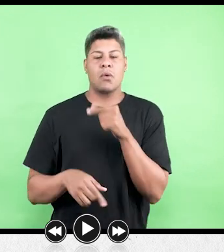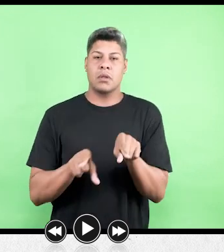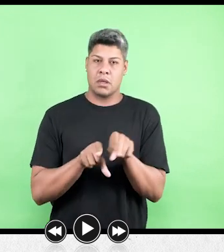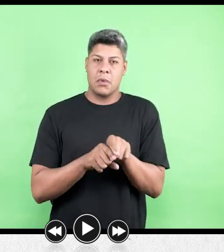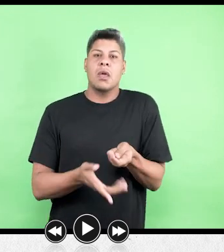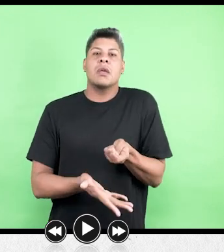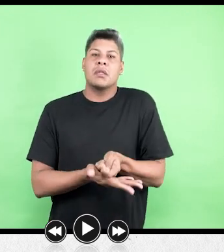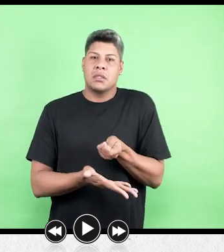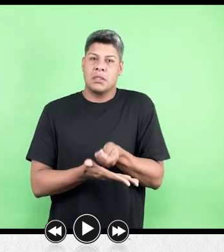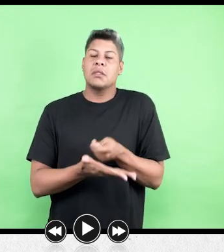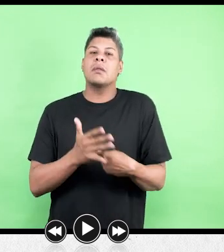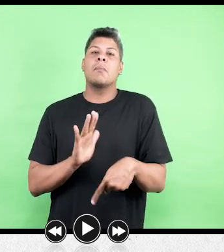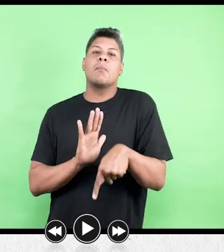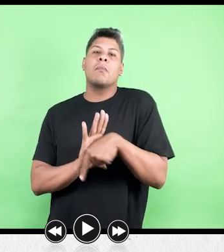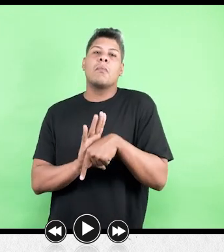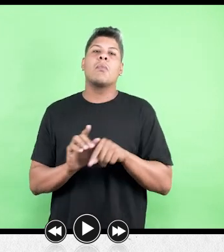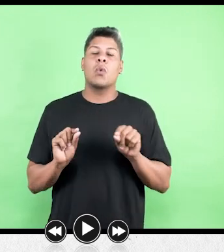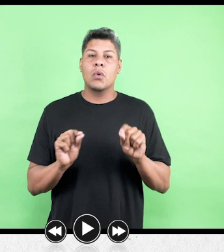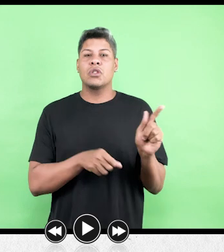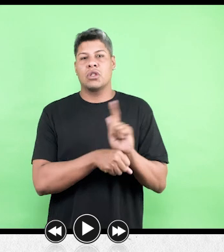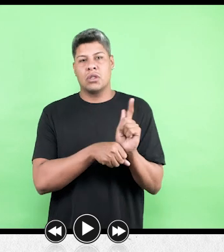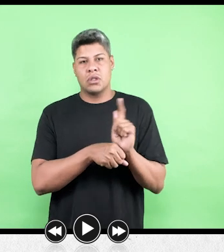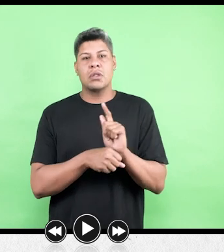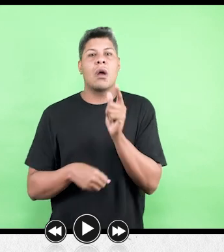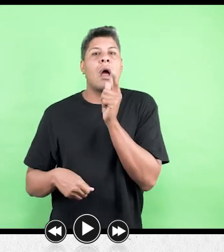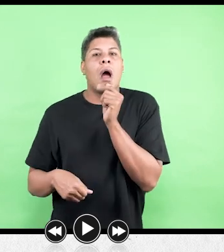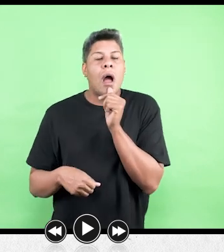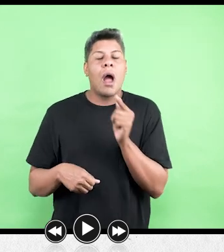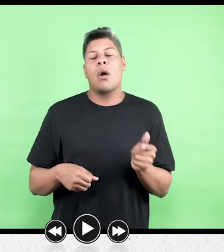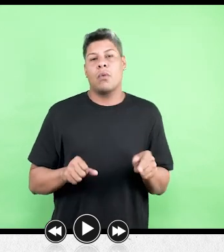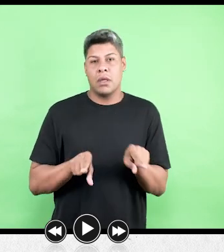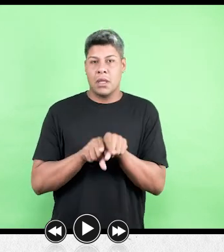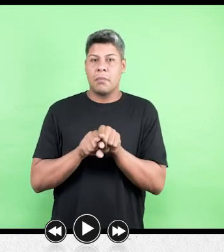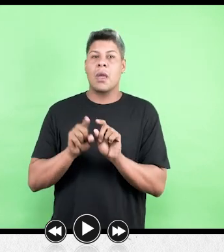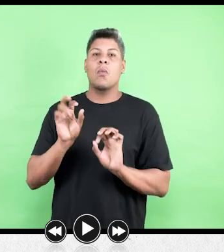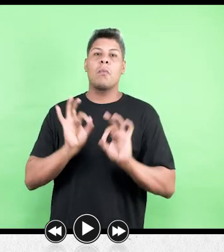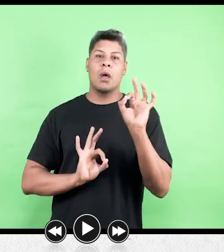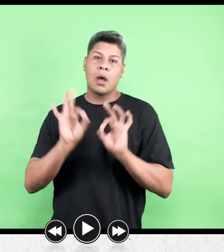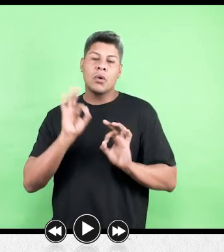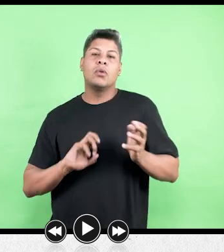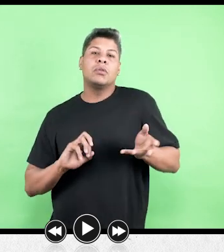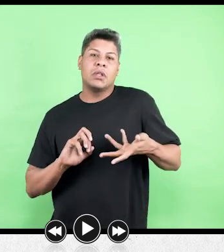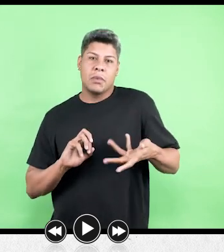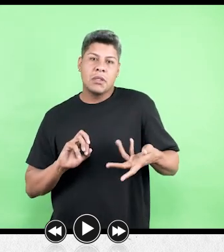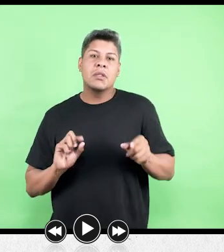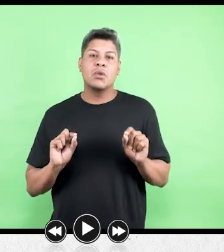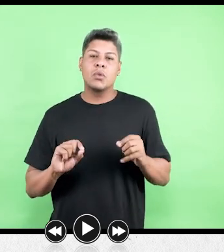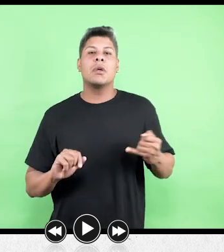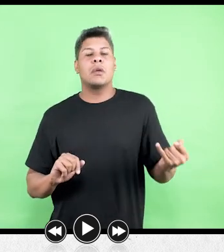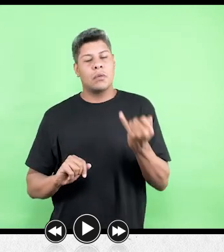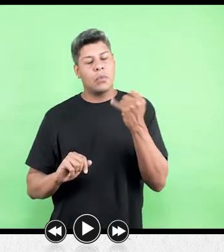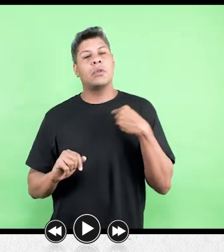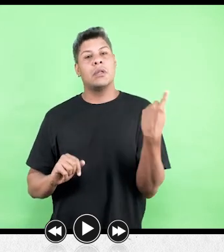uma exigência aí, para a gestão de recursos hídricos, e um plano de emergência e contingência, que é importante